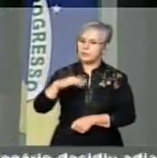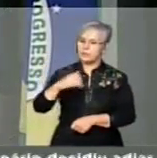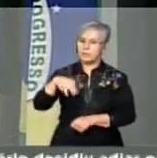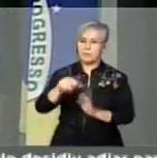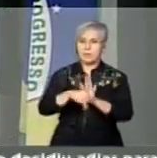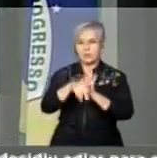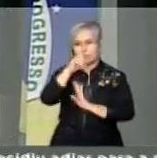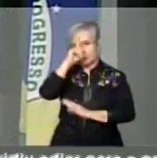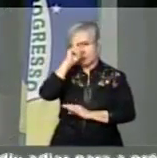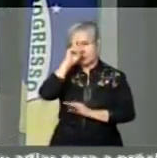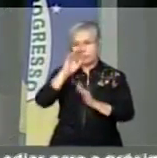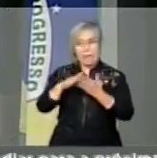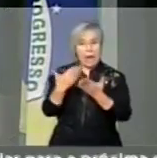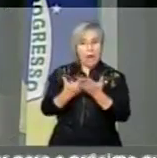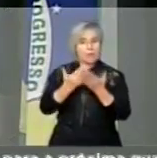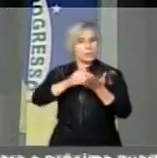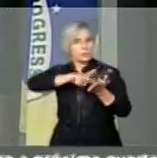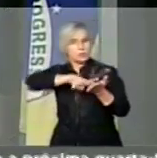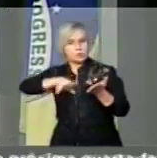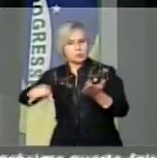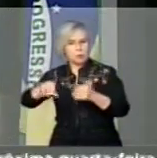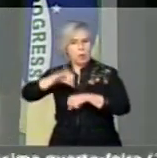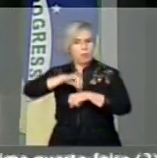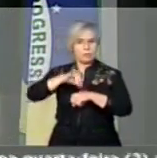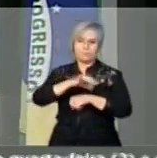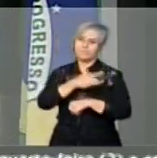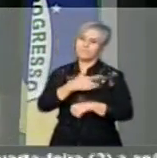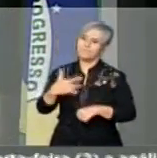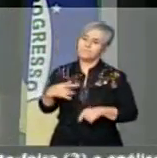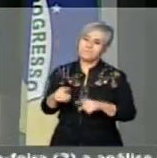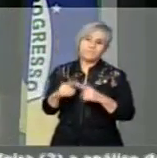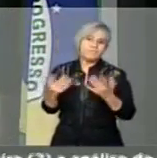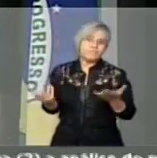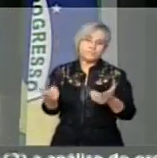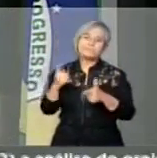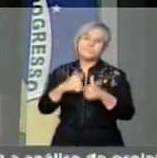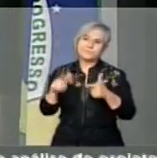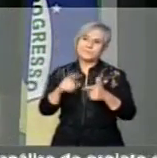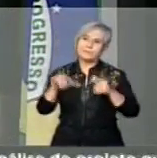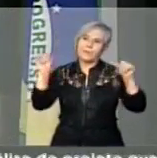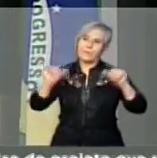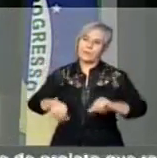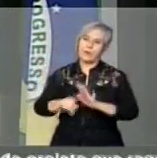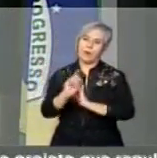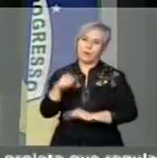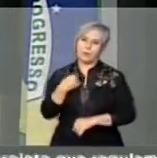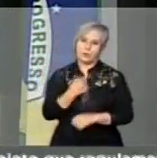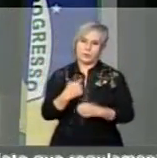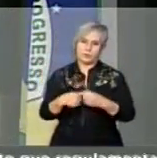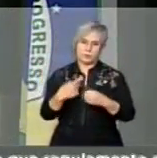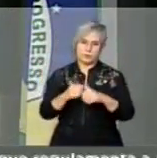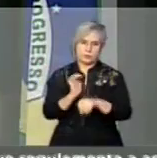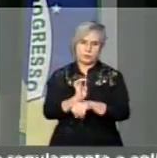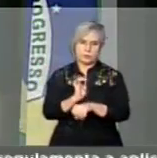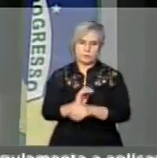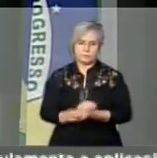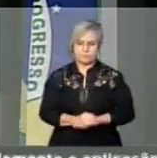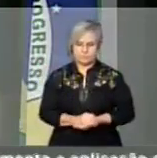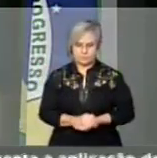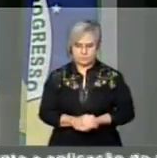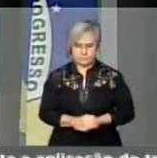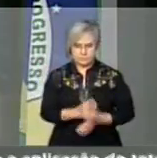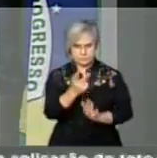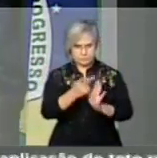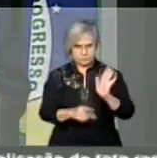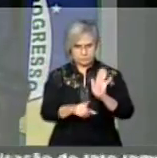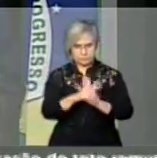hospitais, para as escolas, para os postos de saúde, que infelizmente estão em crise lá na nossa cidade, no nosso estado. Muito bem, projeto